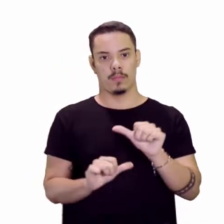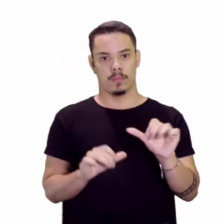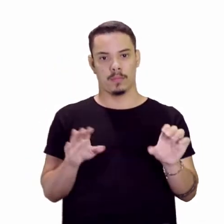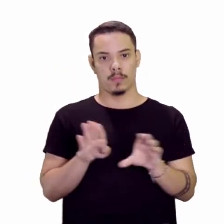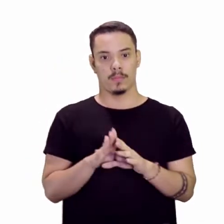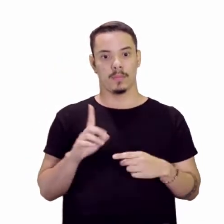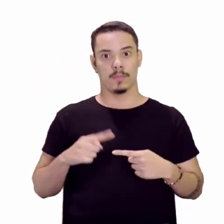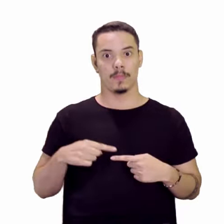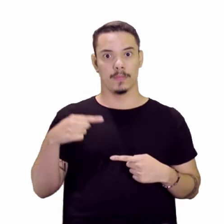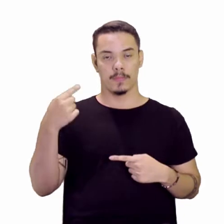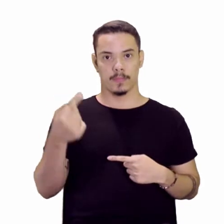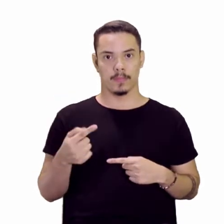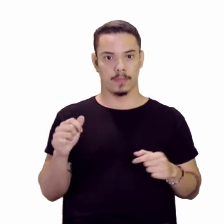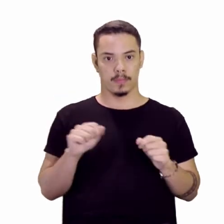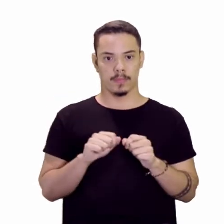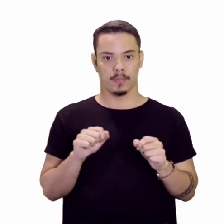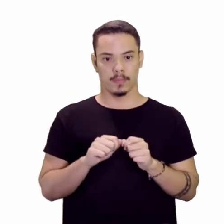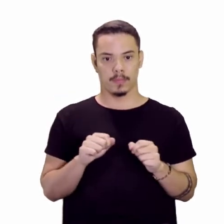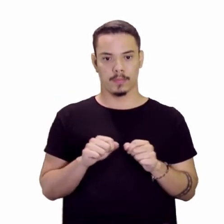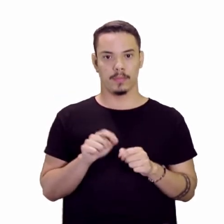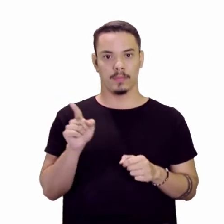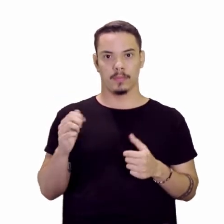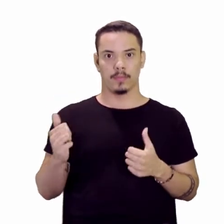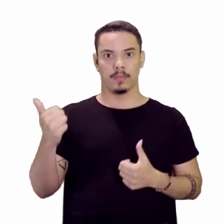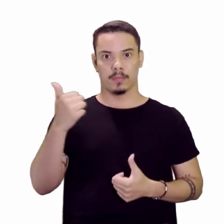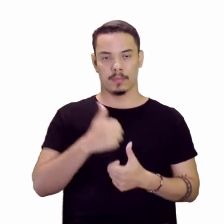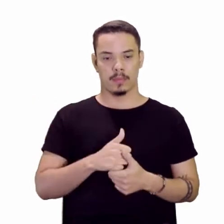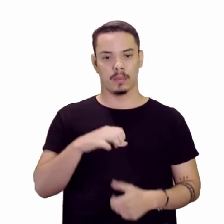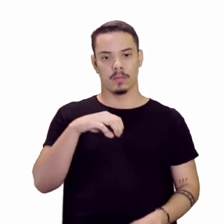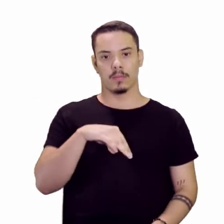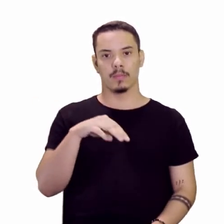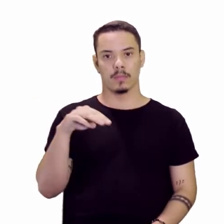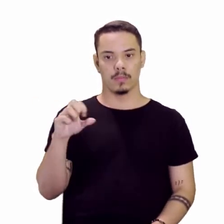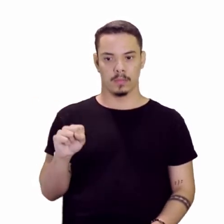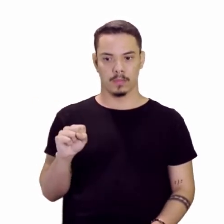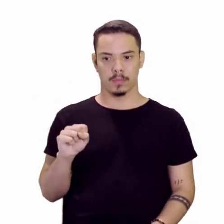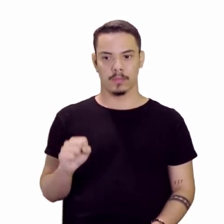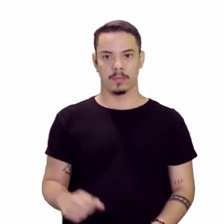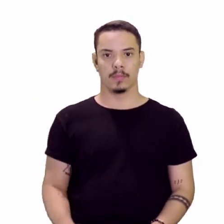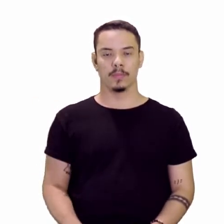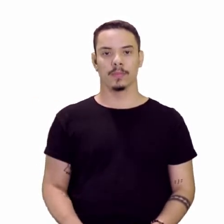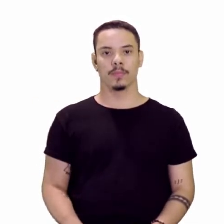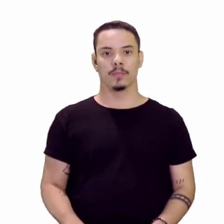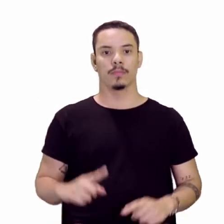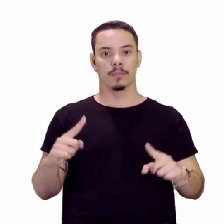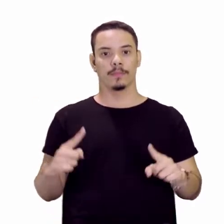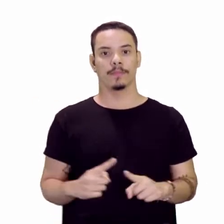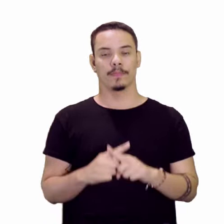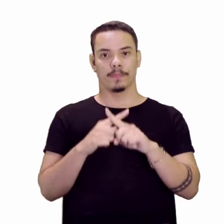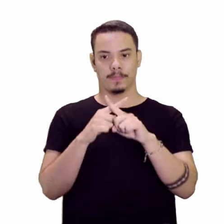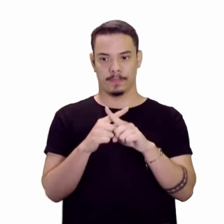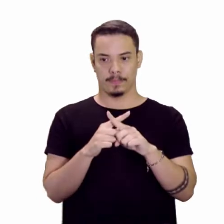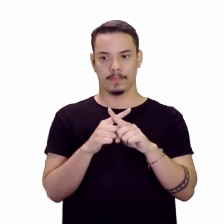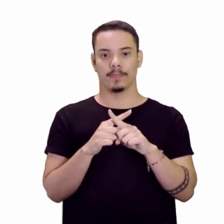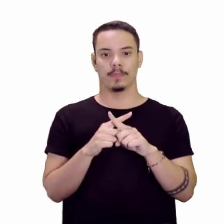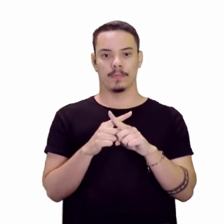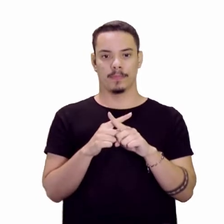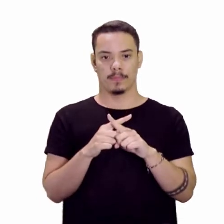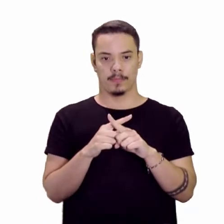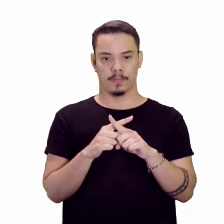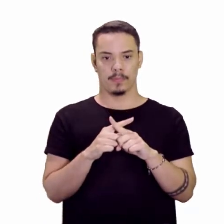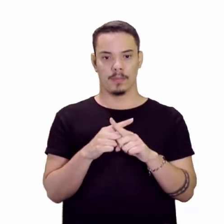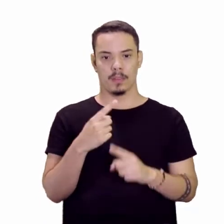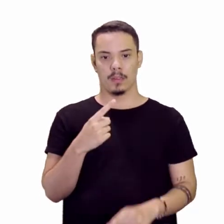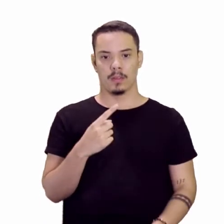para depois fazer essa substituição. Tem que ser Newton, né? Metros e segundos. Multiplica ali, olha só.